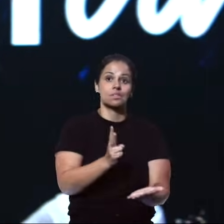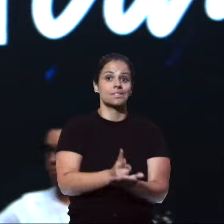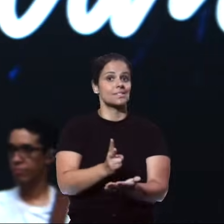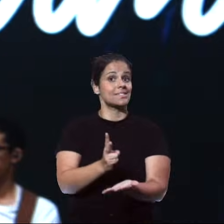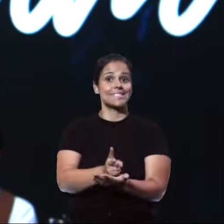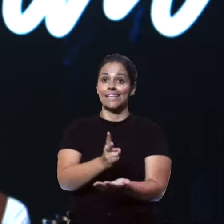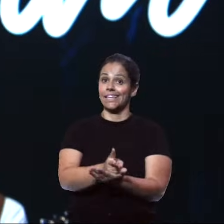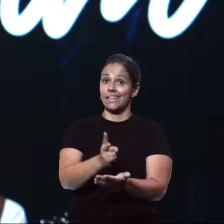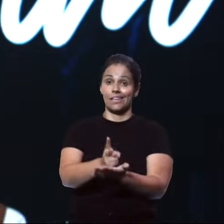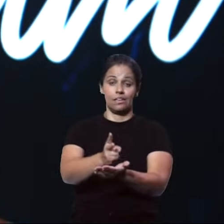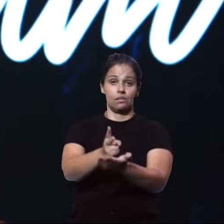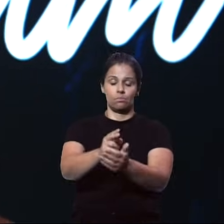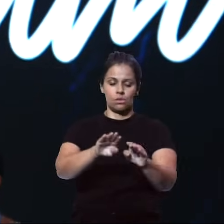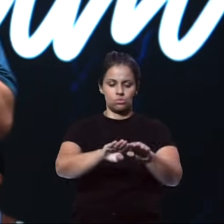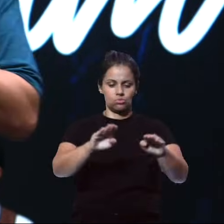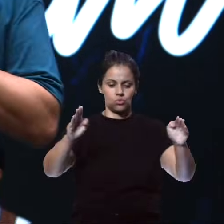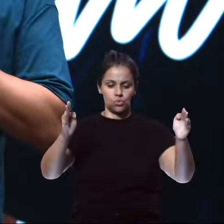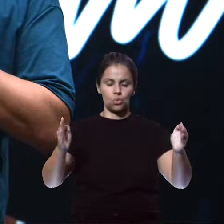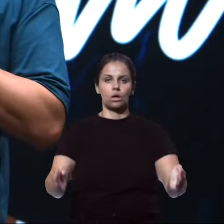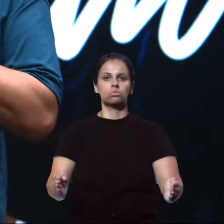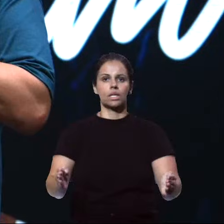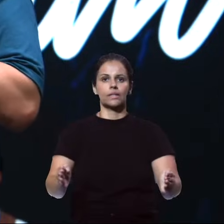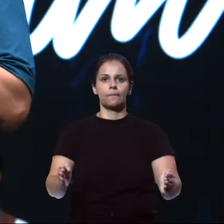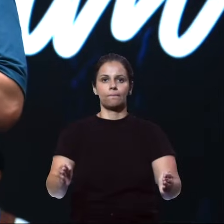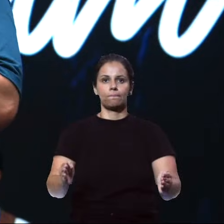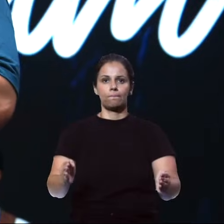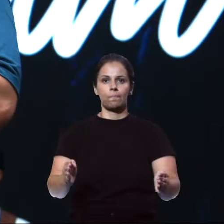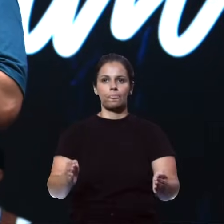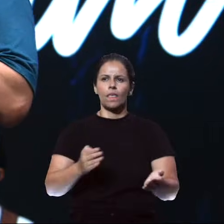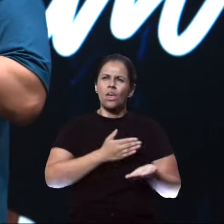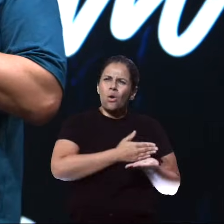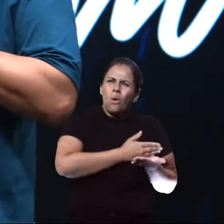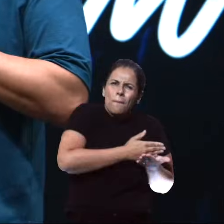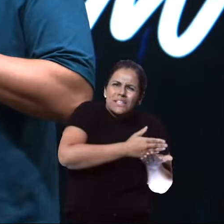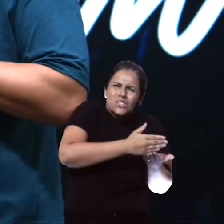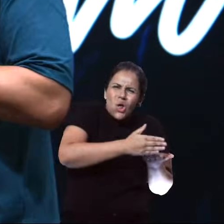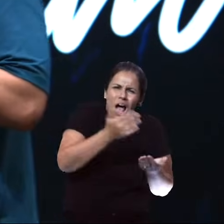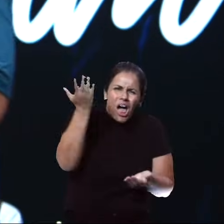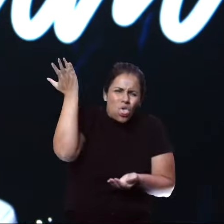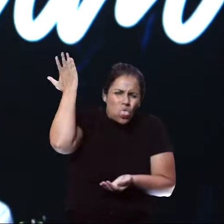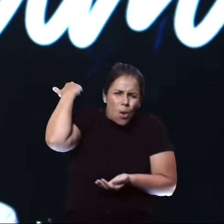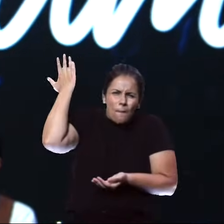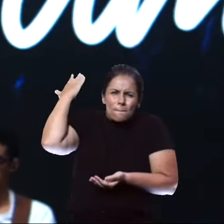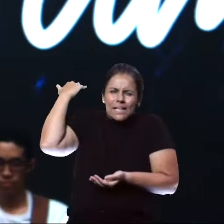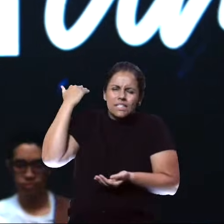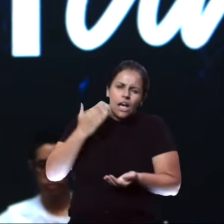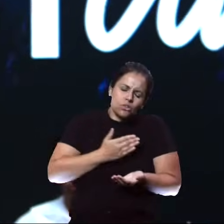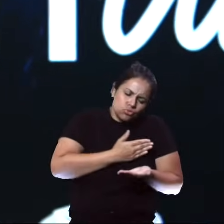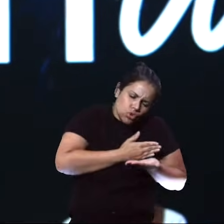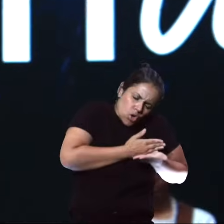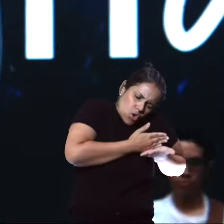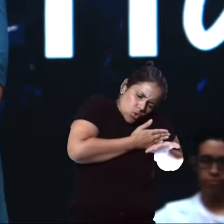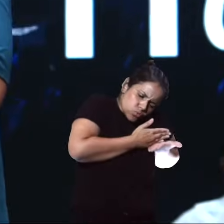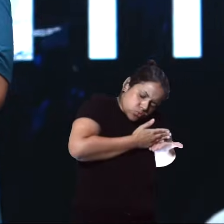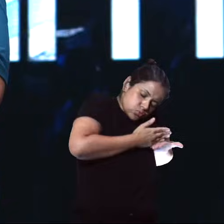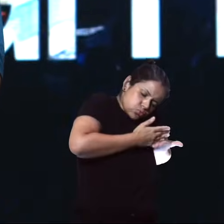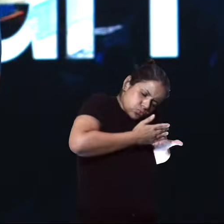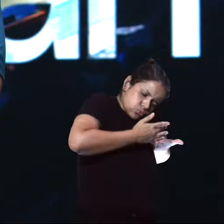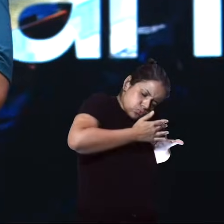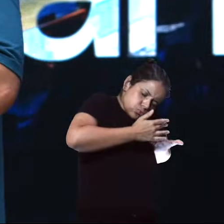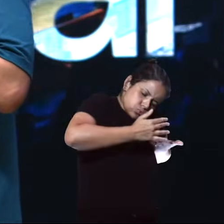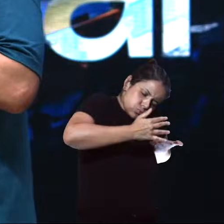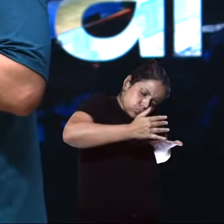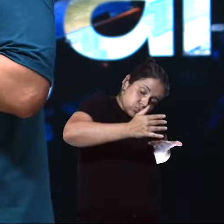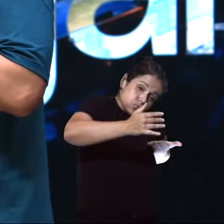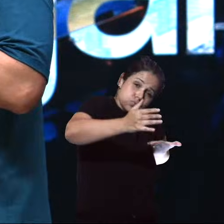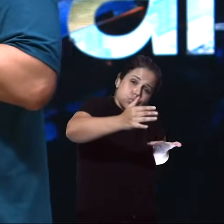altar, que é o altar de bronze, começando a existir ali no tabernáculo, e ela vai tabernaculando junto do povo durante o